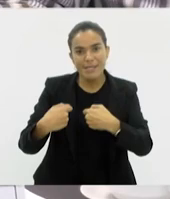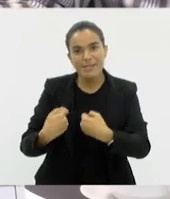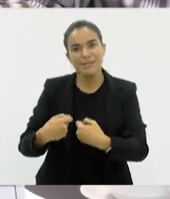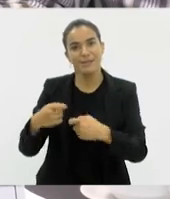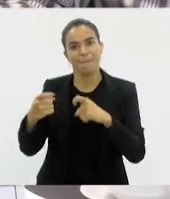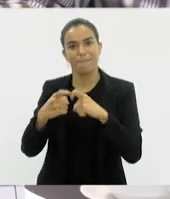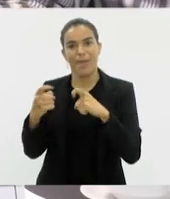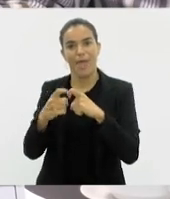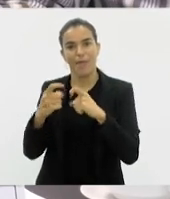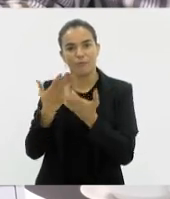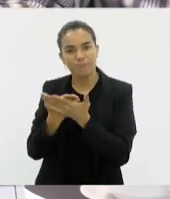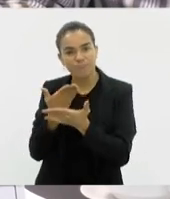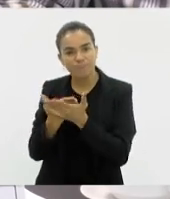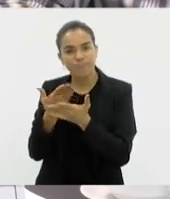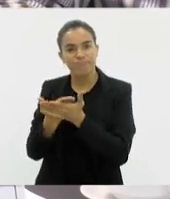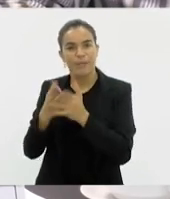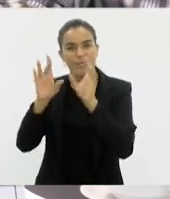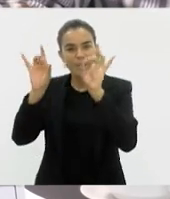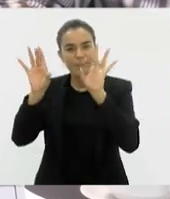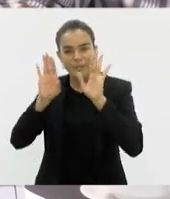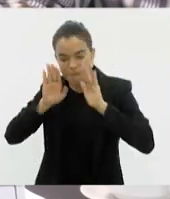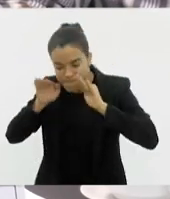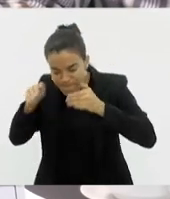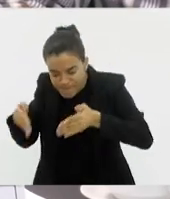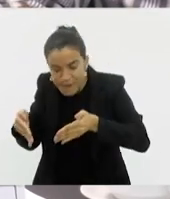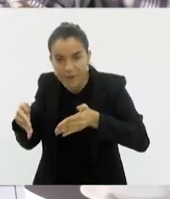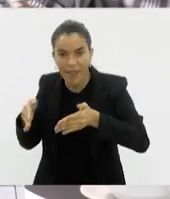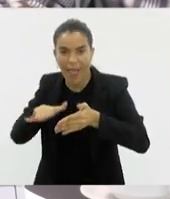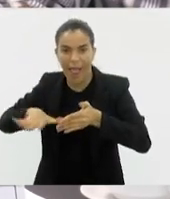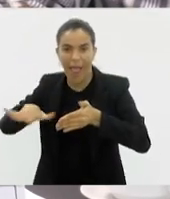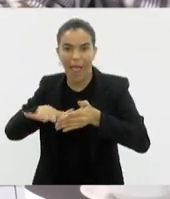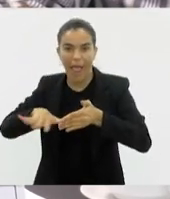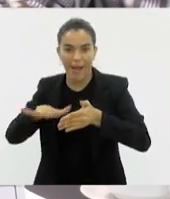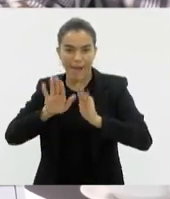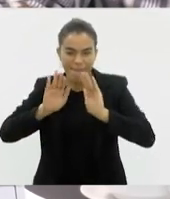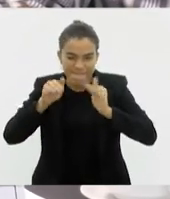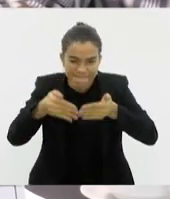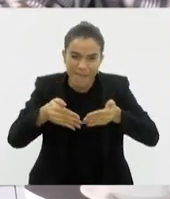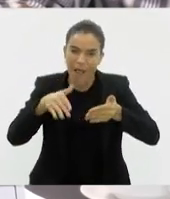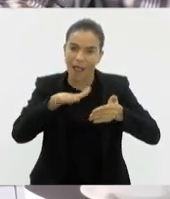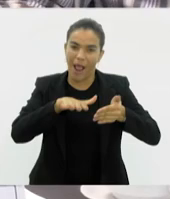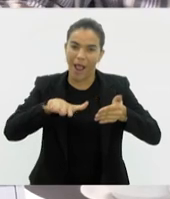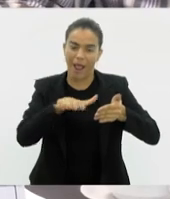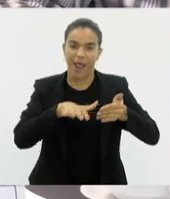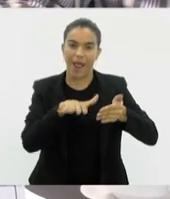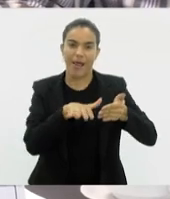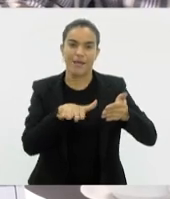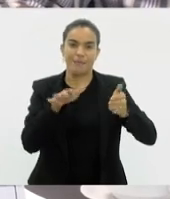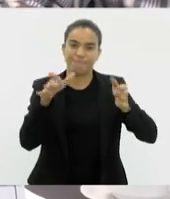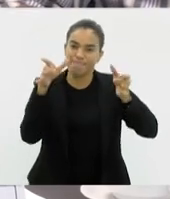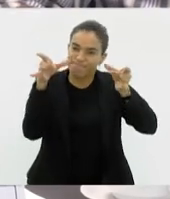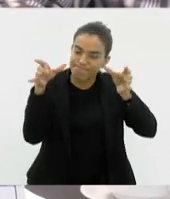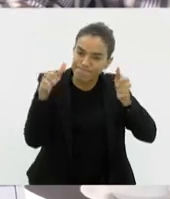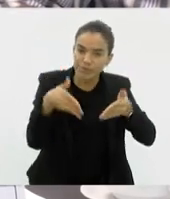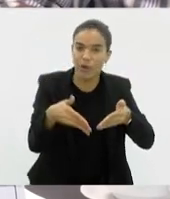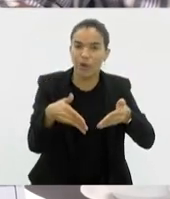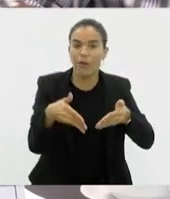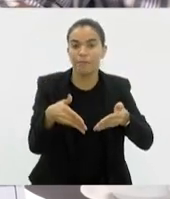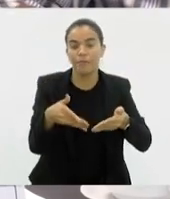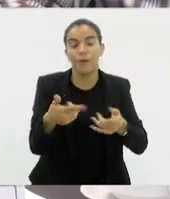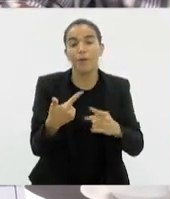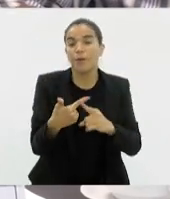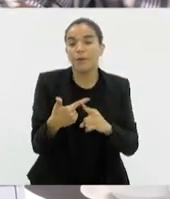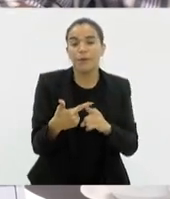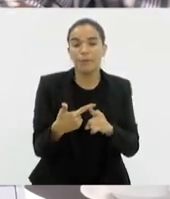especialistas. Né? E o autorizado não obtém o resultado